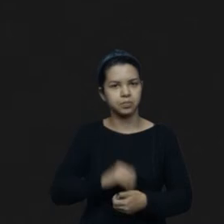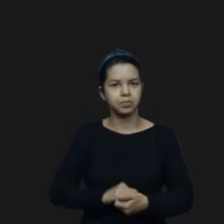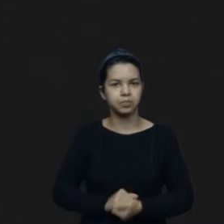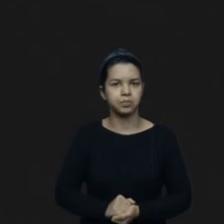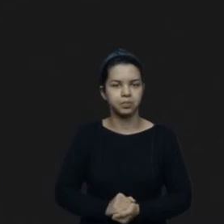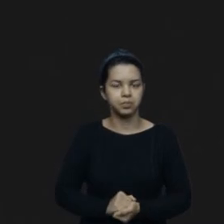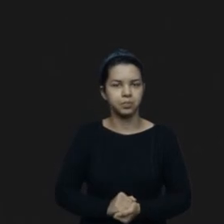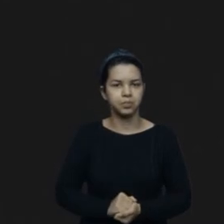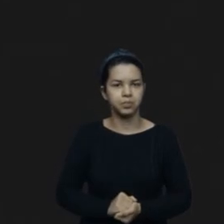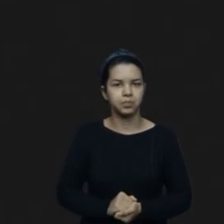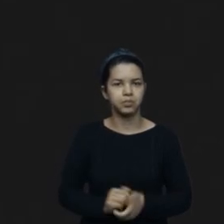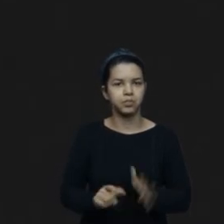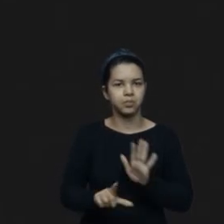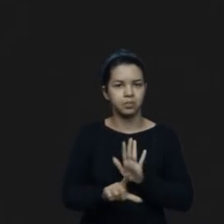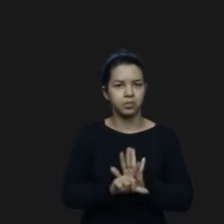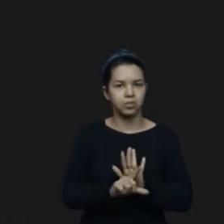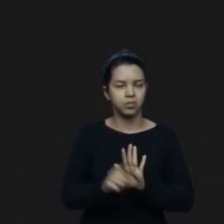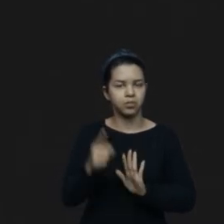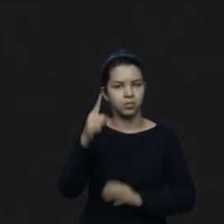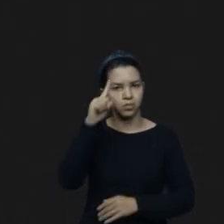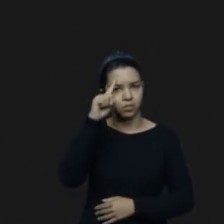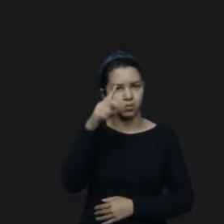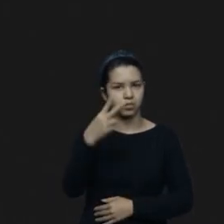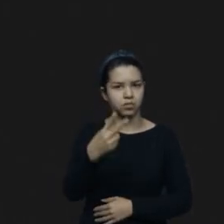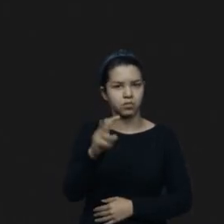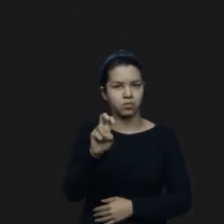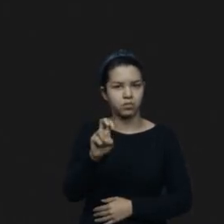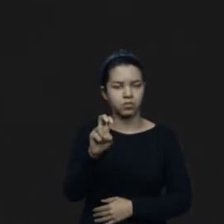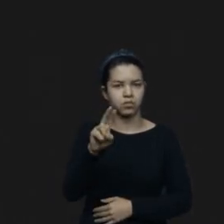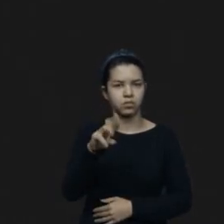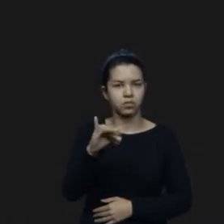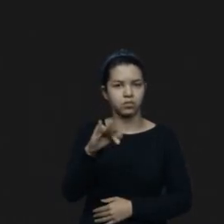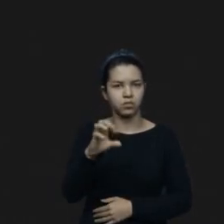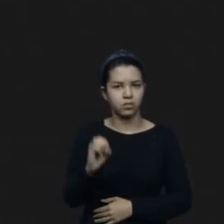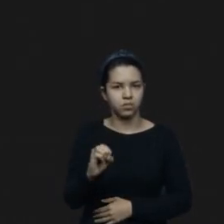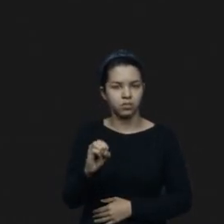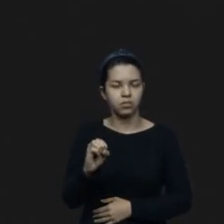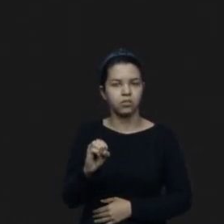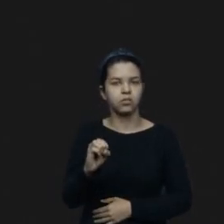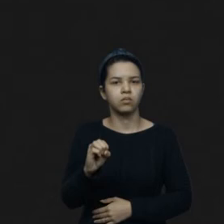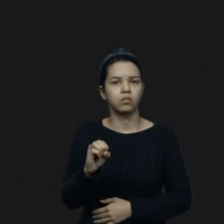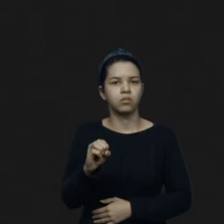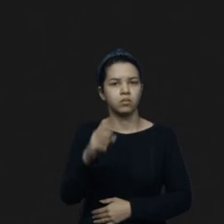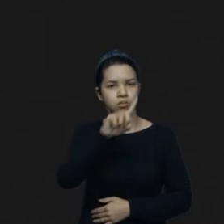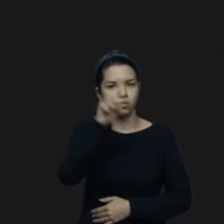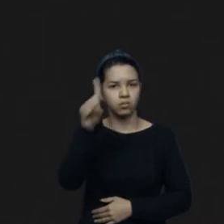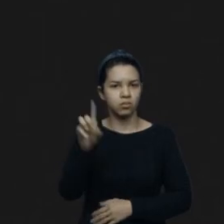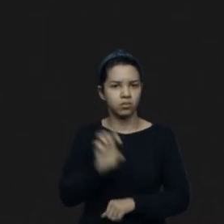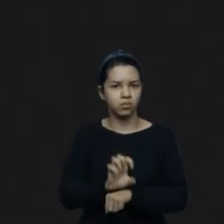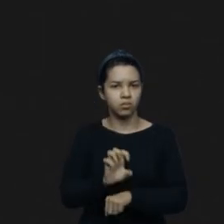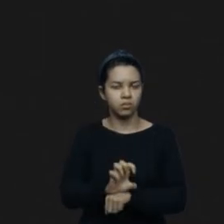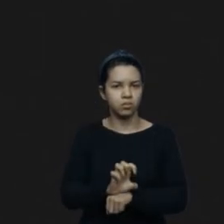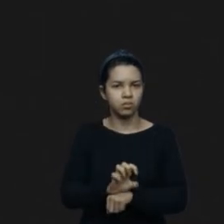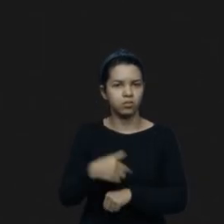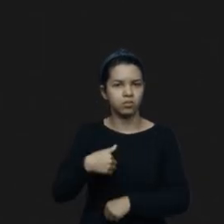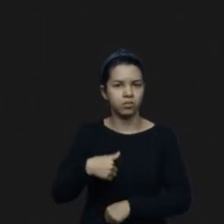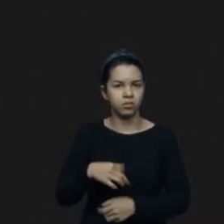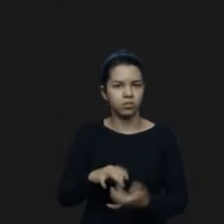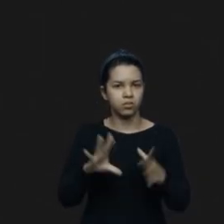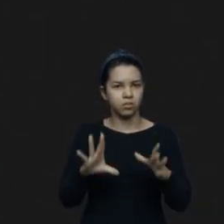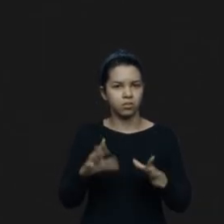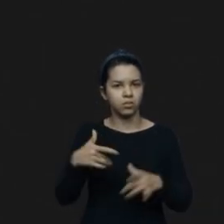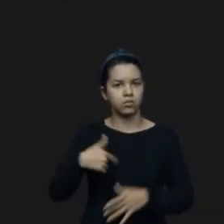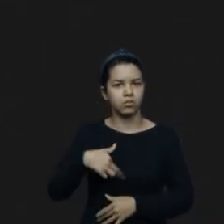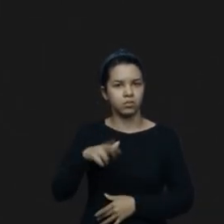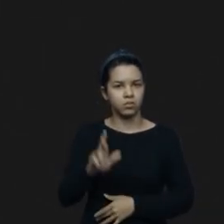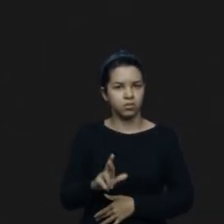18.349/2022, instituiu no dia 25 de maio o Dia Estadual da Liberdade Religiosa, ressaltando que, sem respeito à plena liberdade